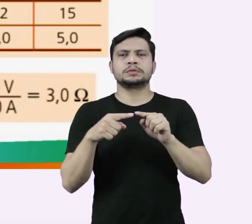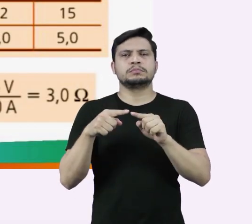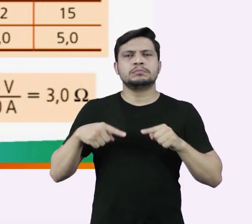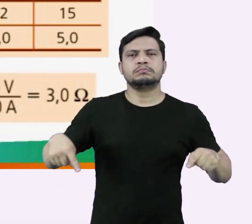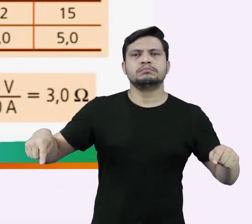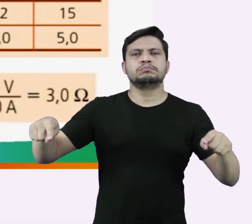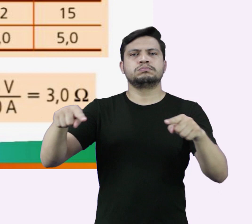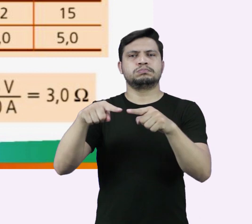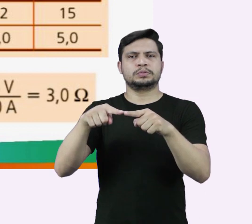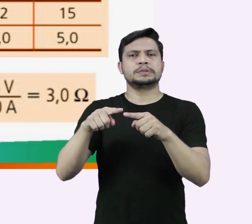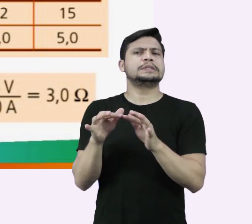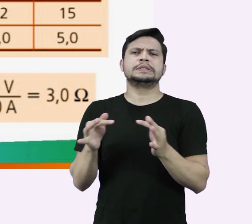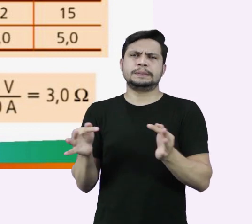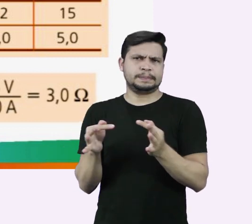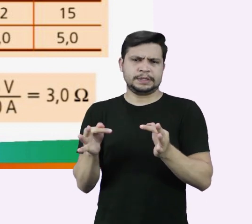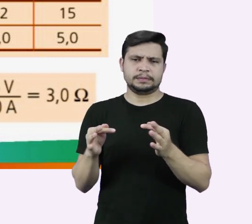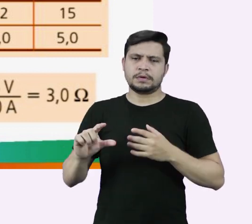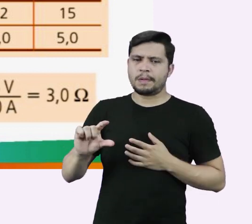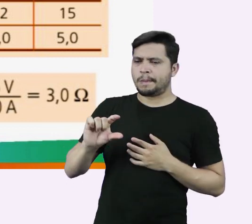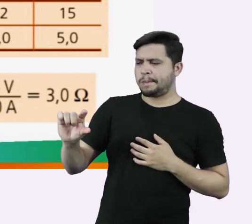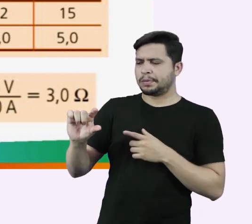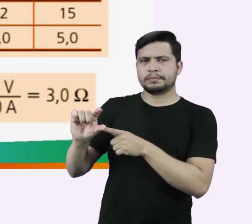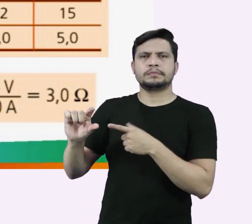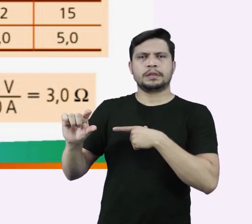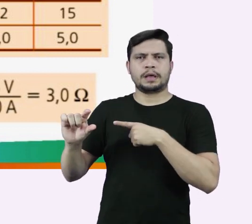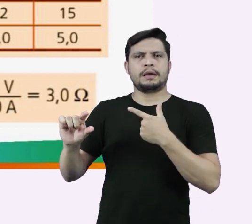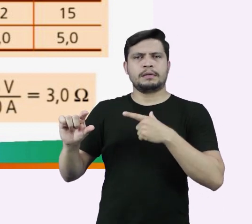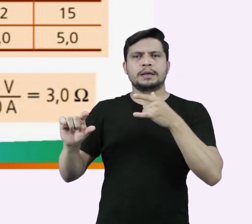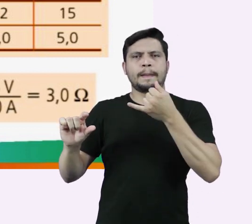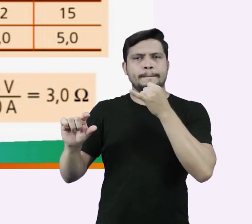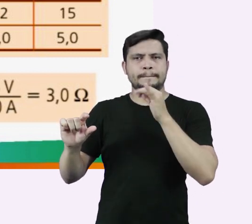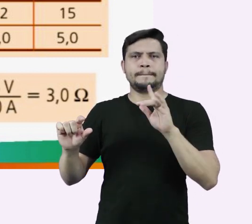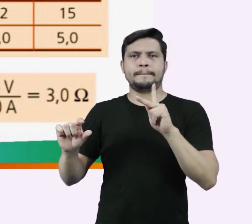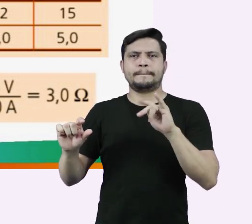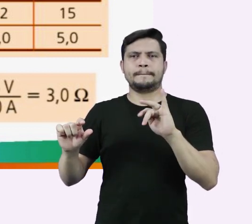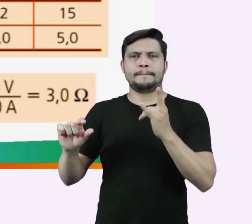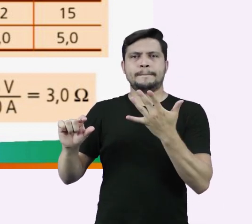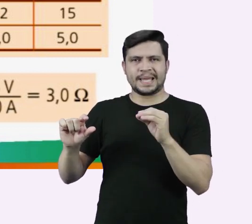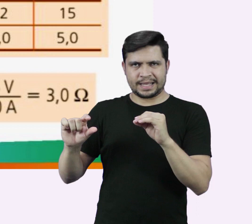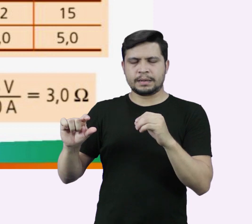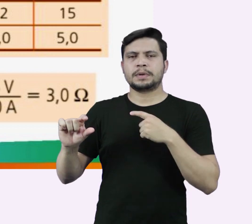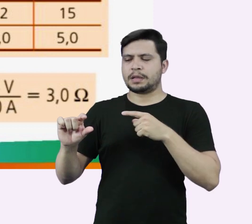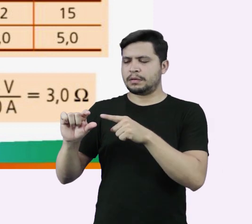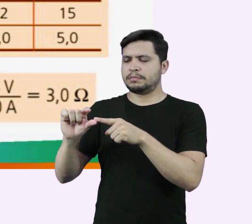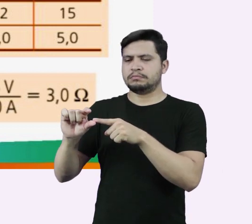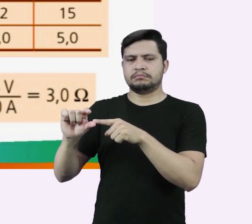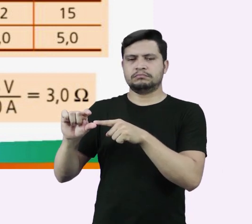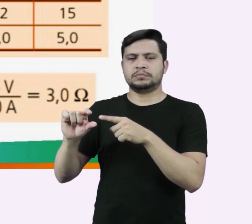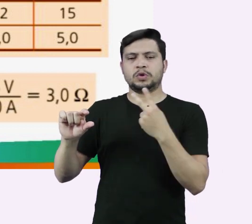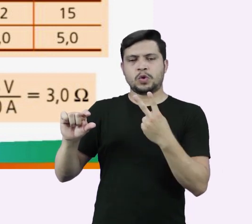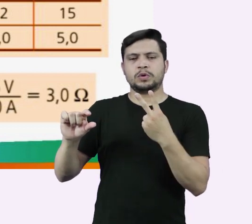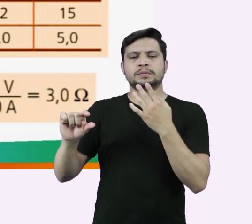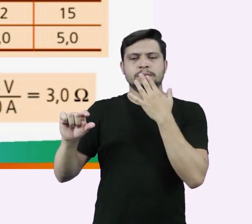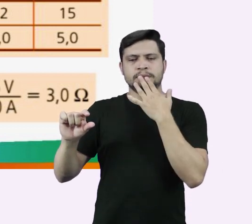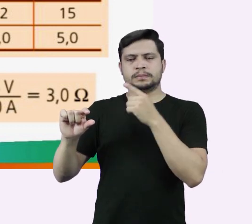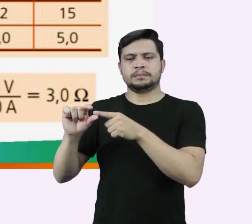uma bateria, essa bem conhecida no nosso dia a dia, que é a famosa pilha, está conectada a dois fios, um azul e um vermelho, e nós temos